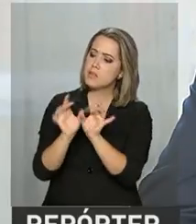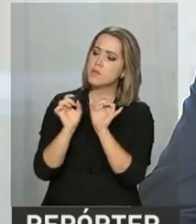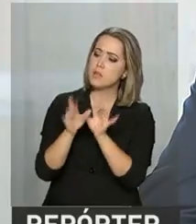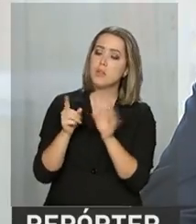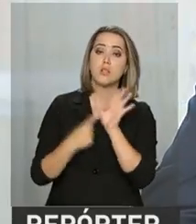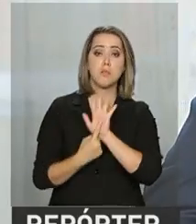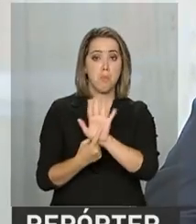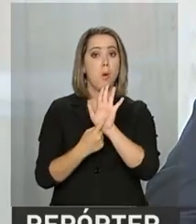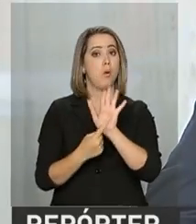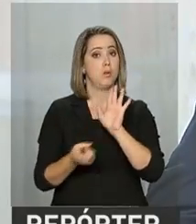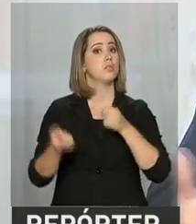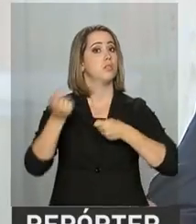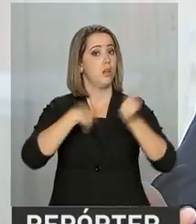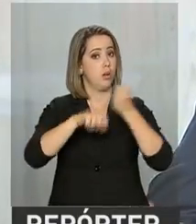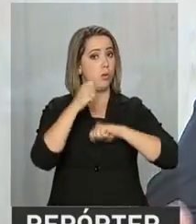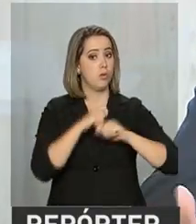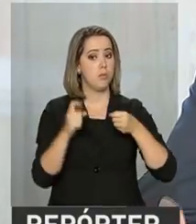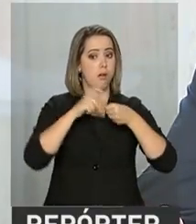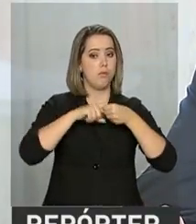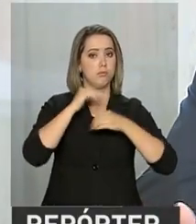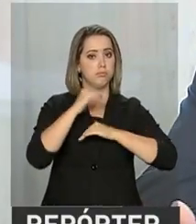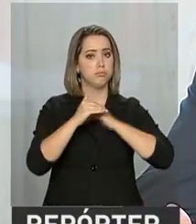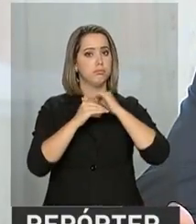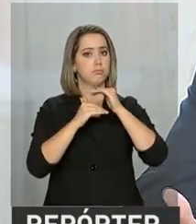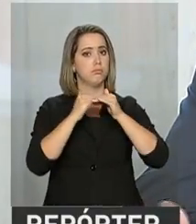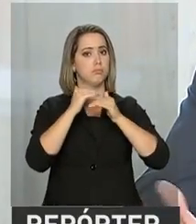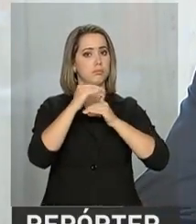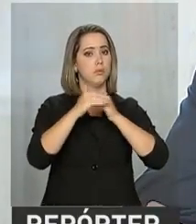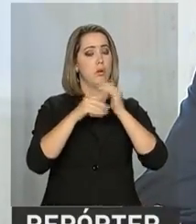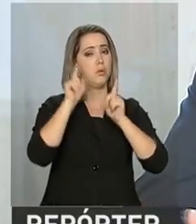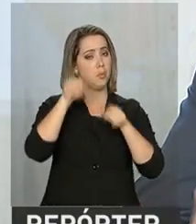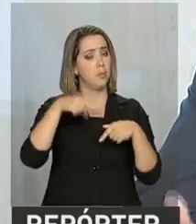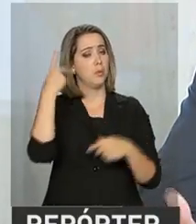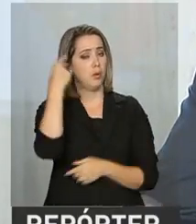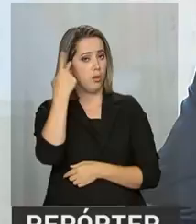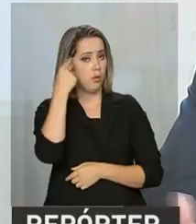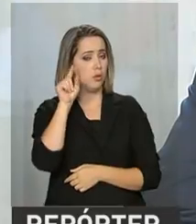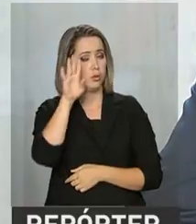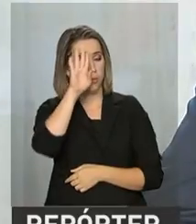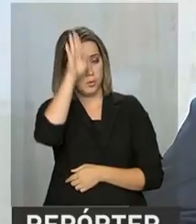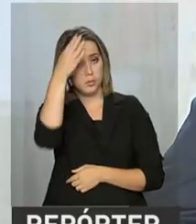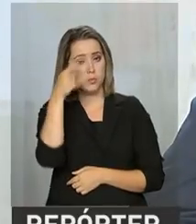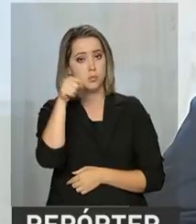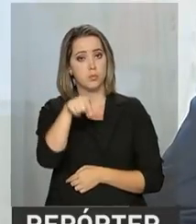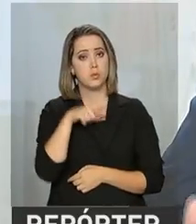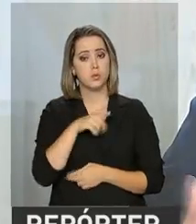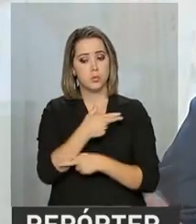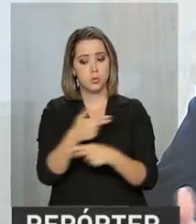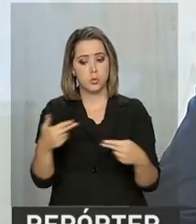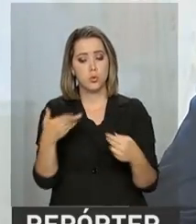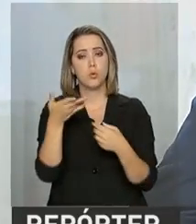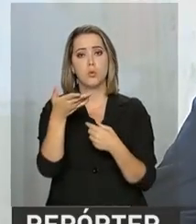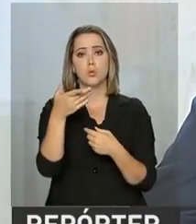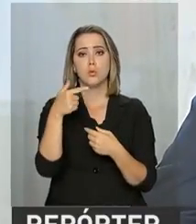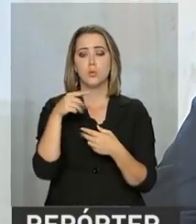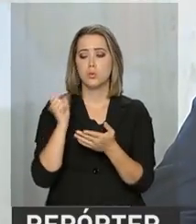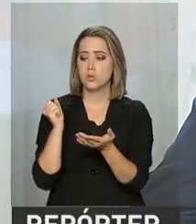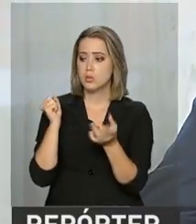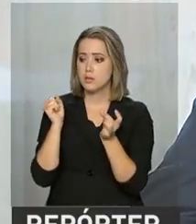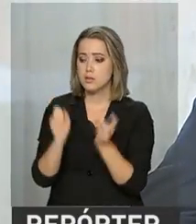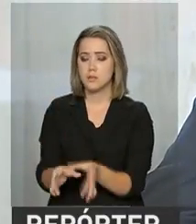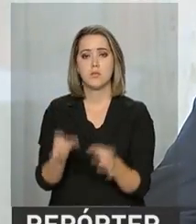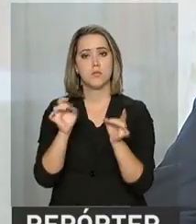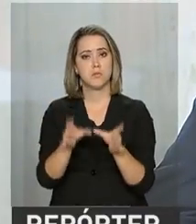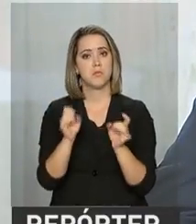da economia dada essa natureza principal de insumos importação de insumos